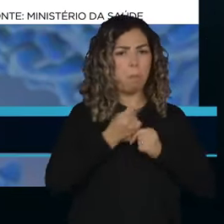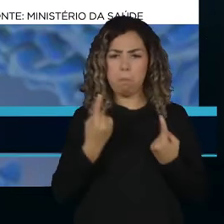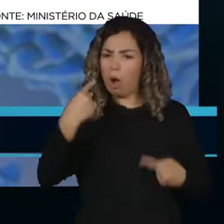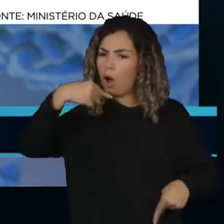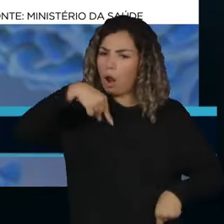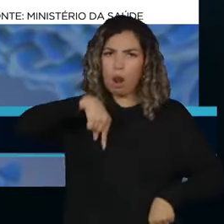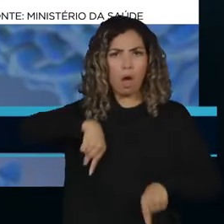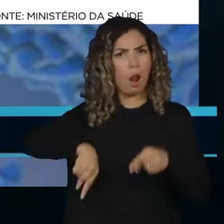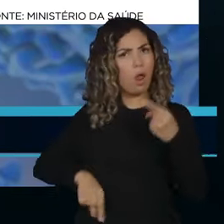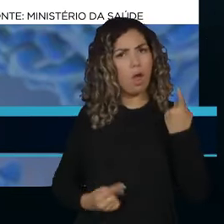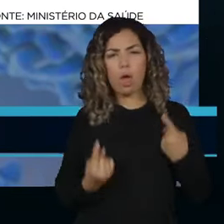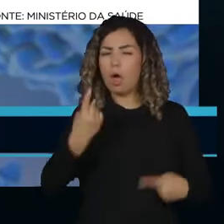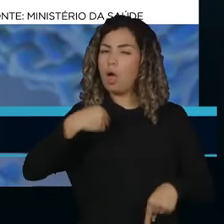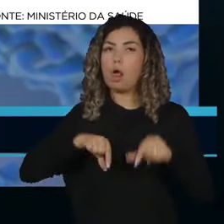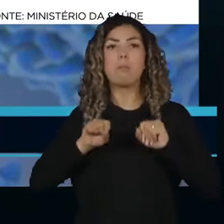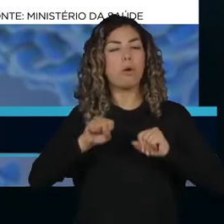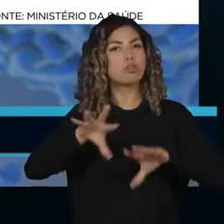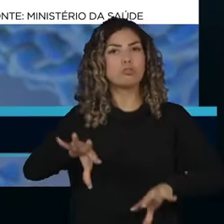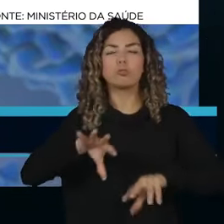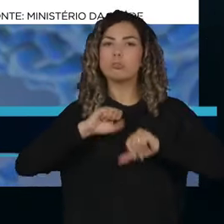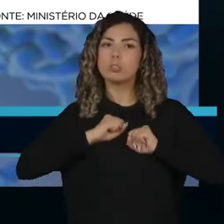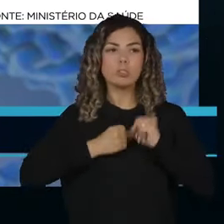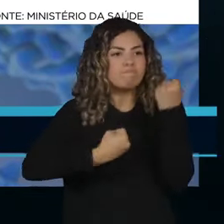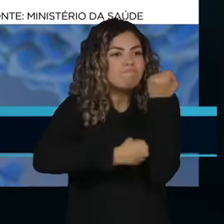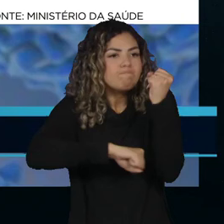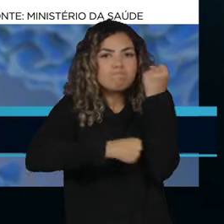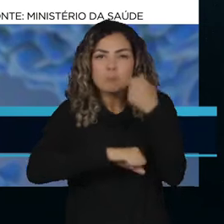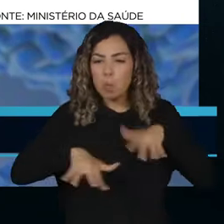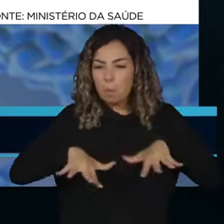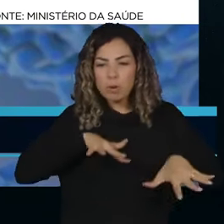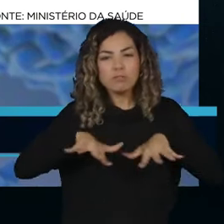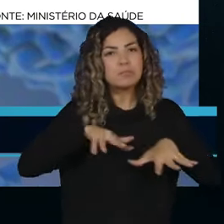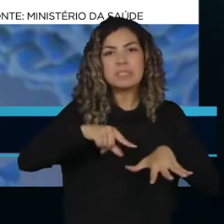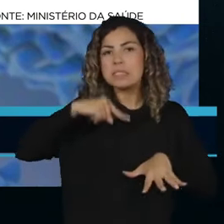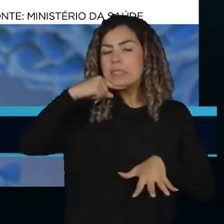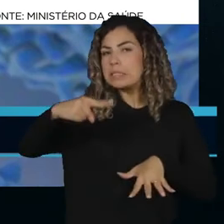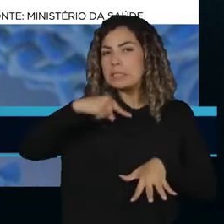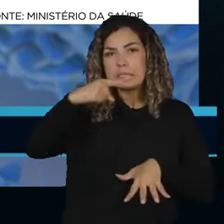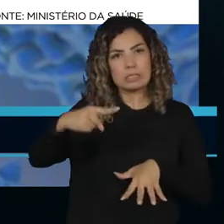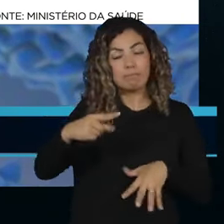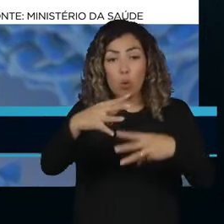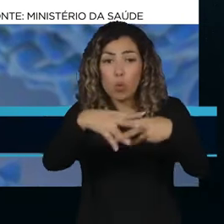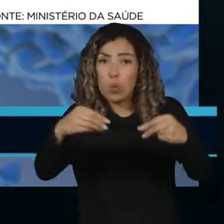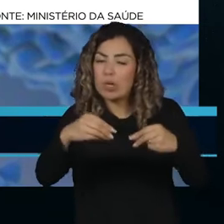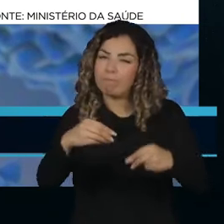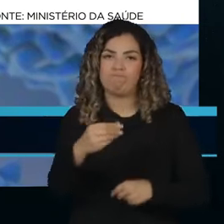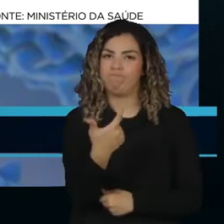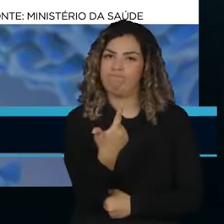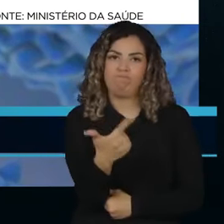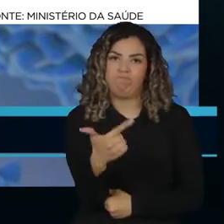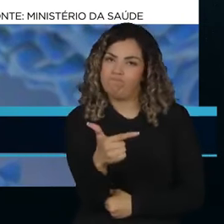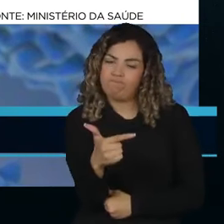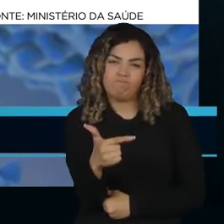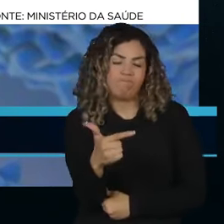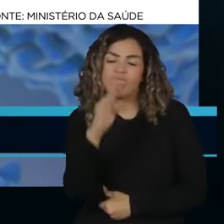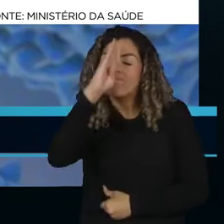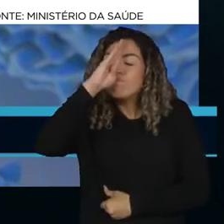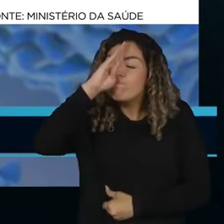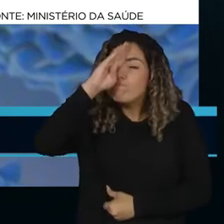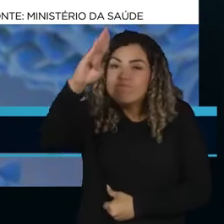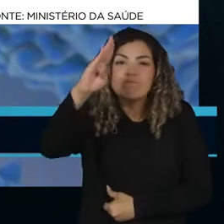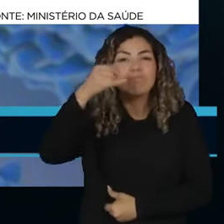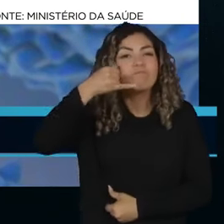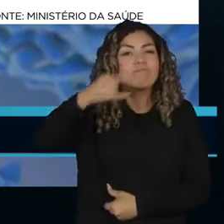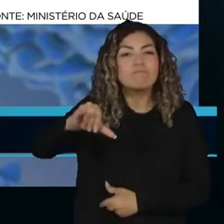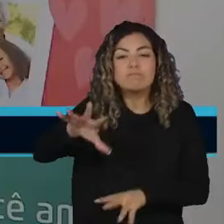nervoso e pode causar sequelas motoras irreversíveis. Não existe cura para a doença. A vacinação é a principal